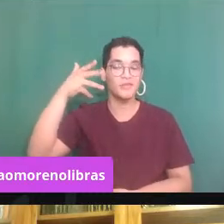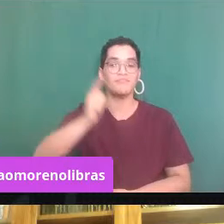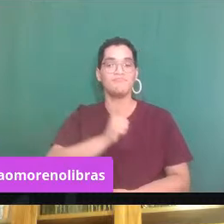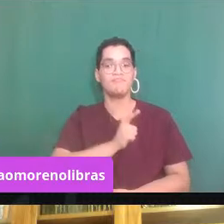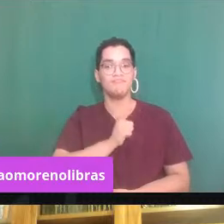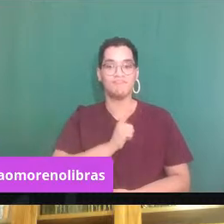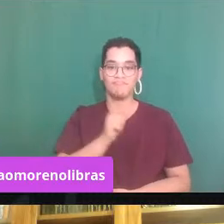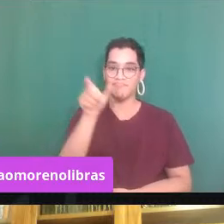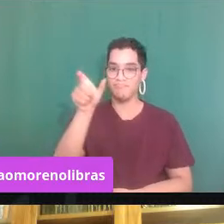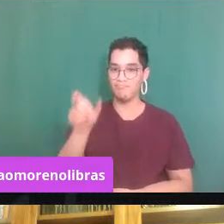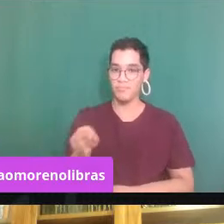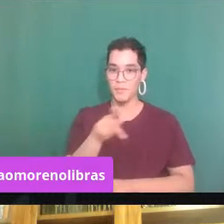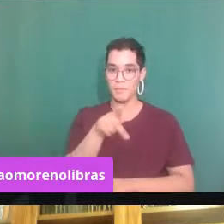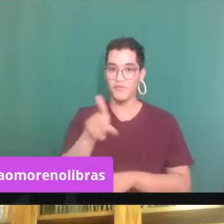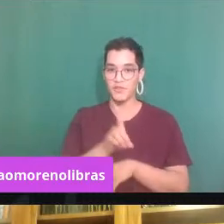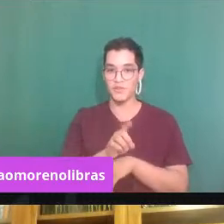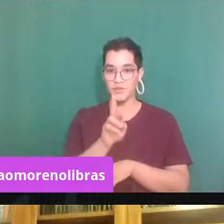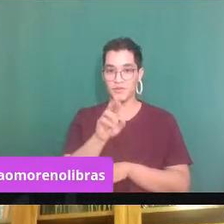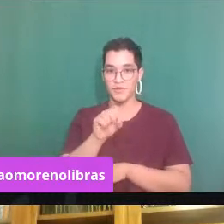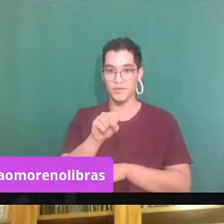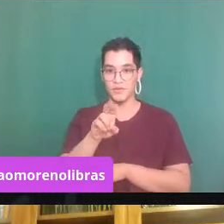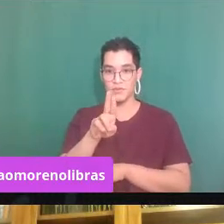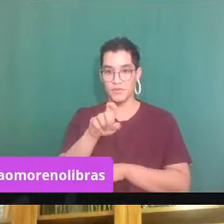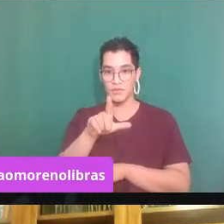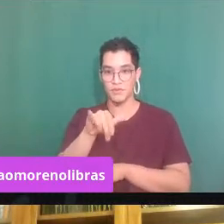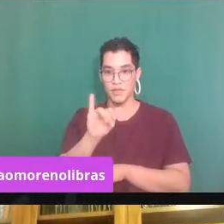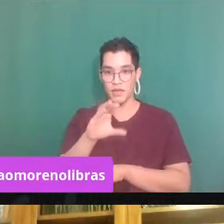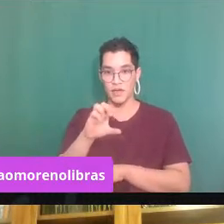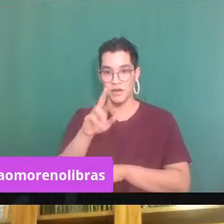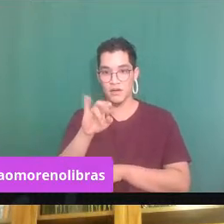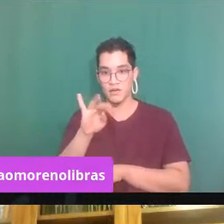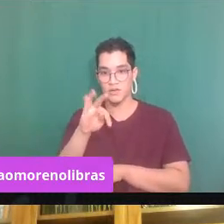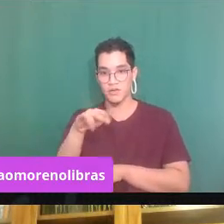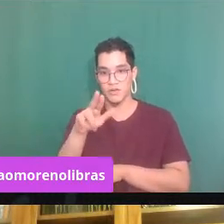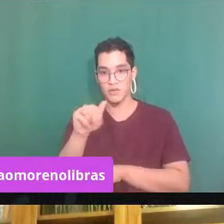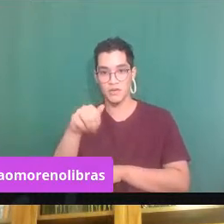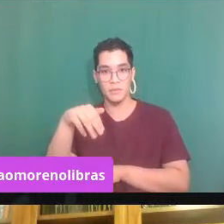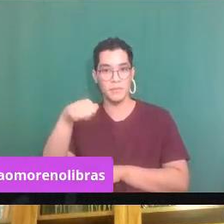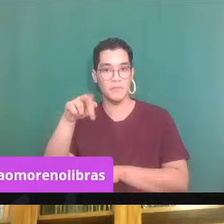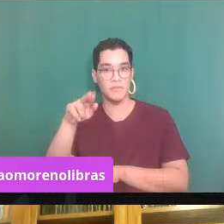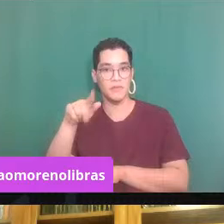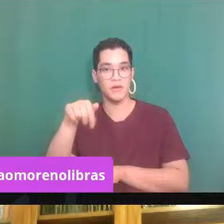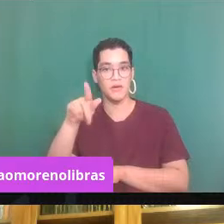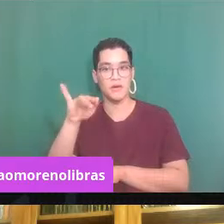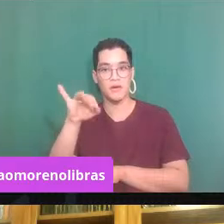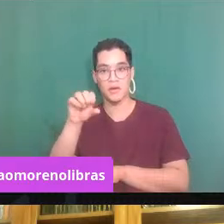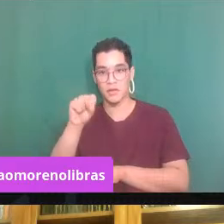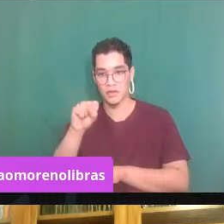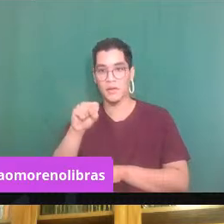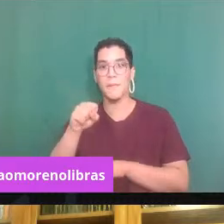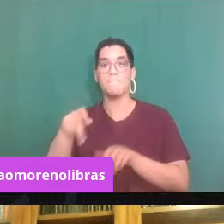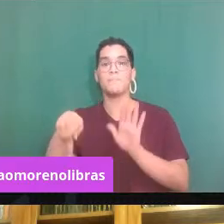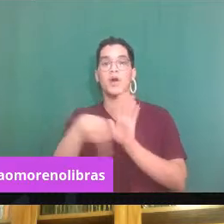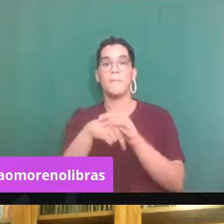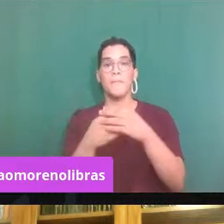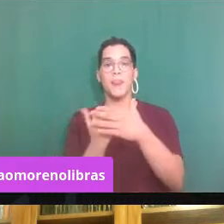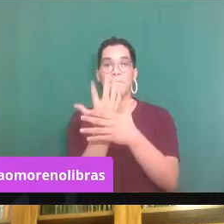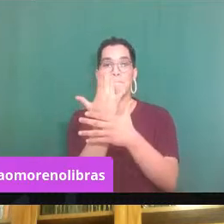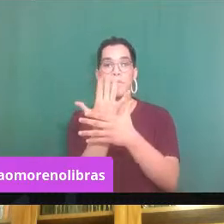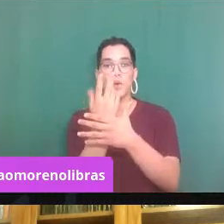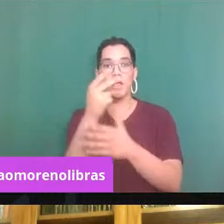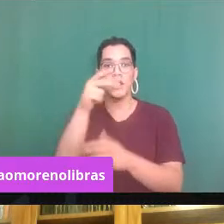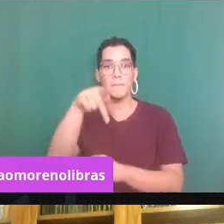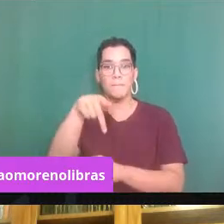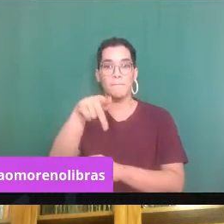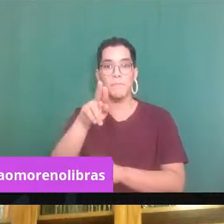presença da professora doutora Sueli Cristina Marquese, da Pontifícia Universidade Católica de São Paulo,